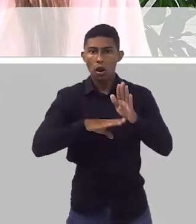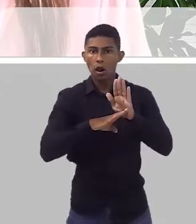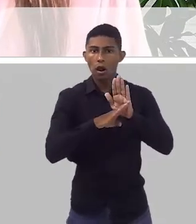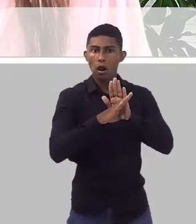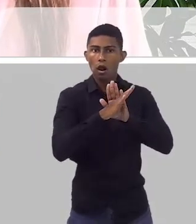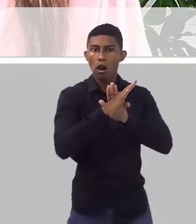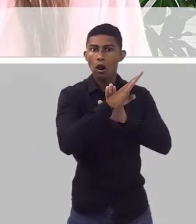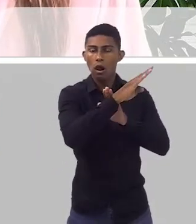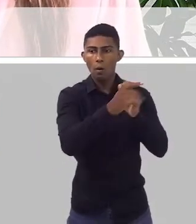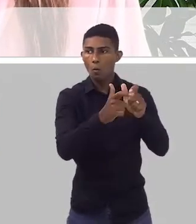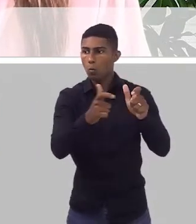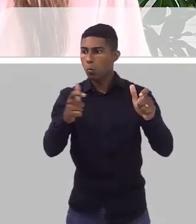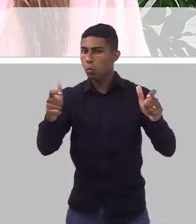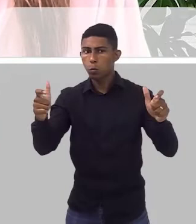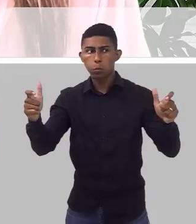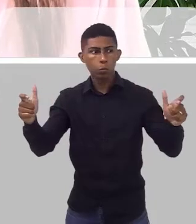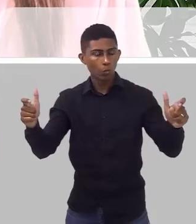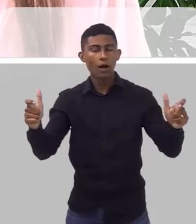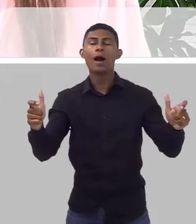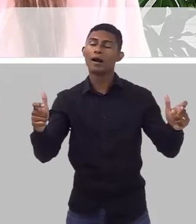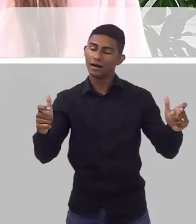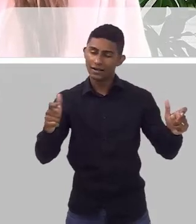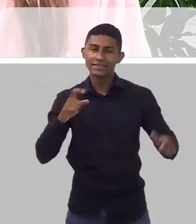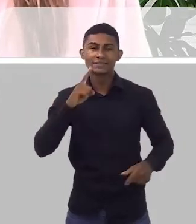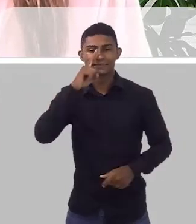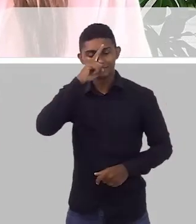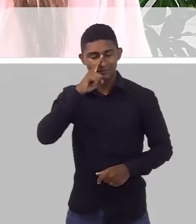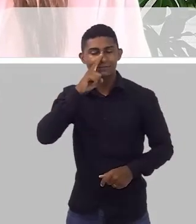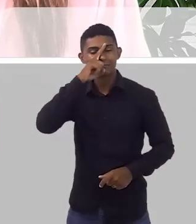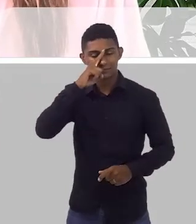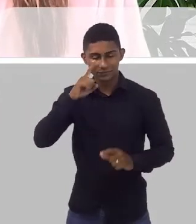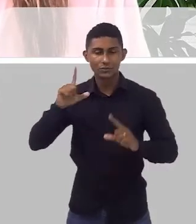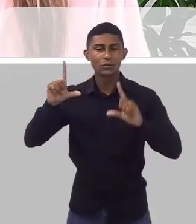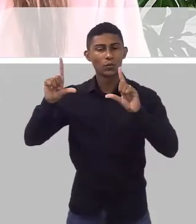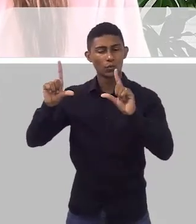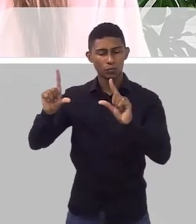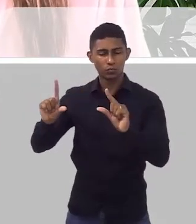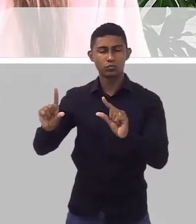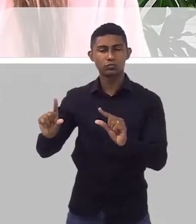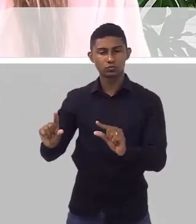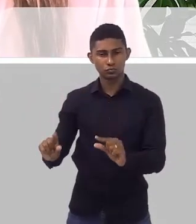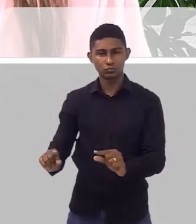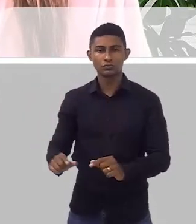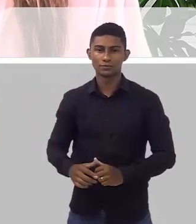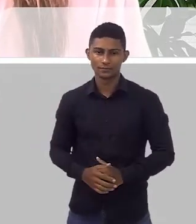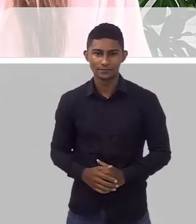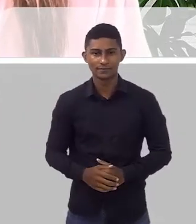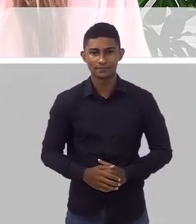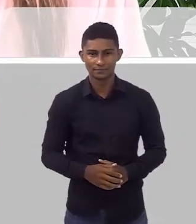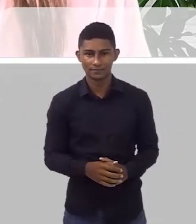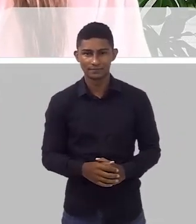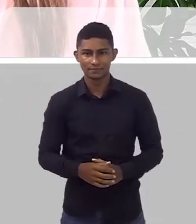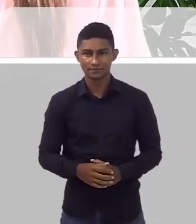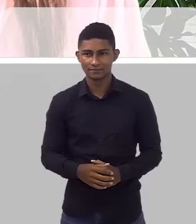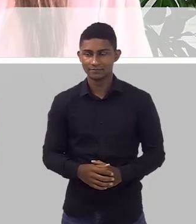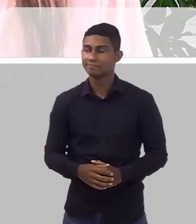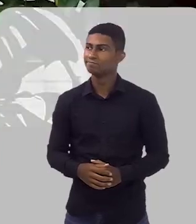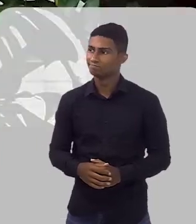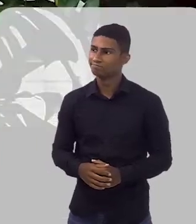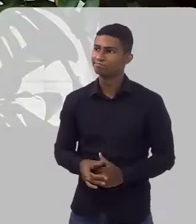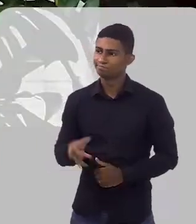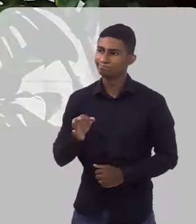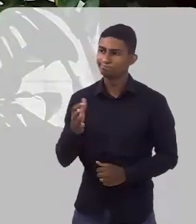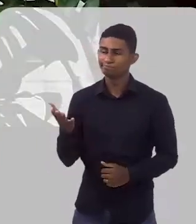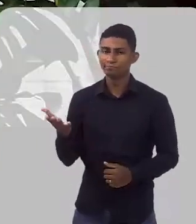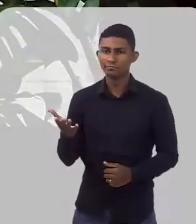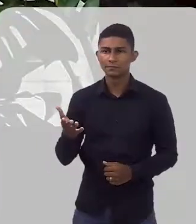isso vale para a dose de reforço, menor risco nós temos de ter que voltar atrás dessas medidas.